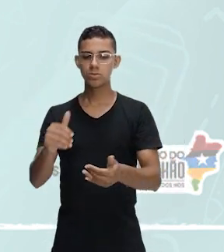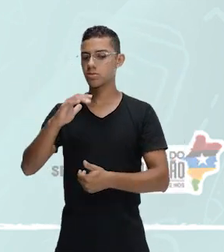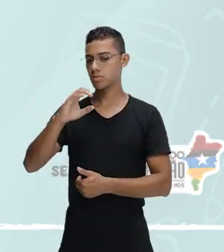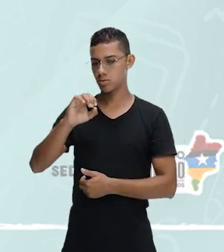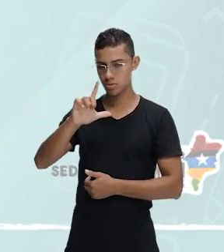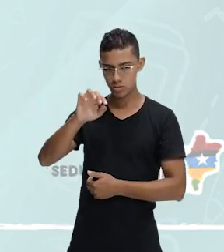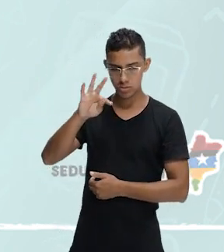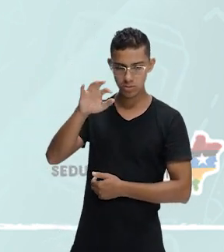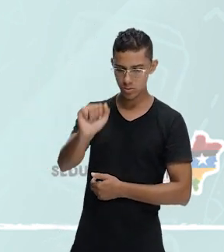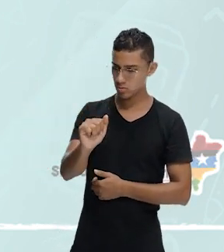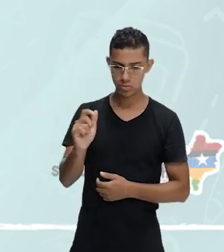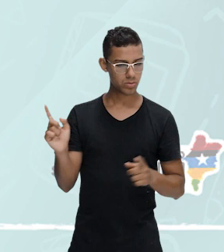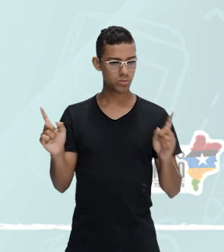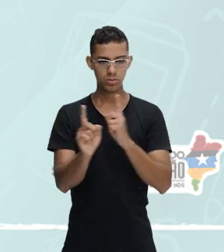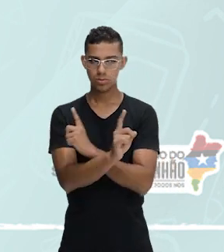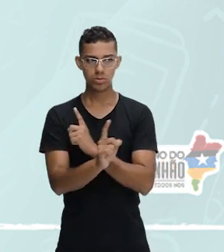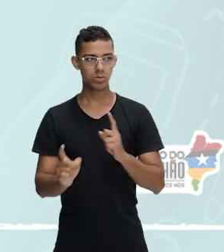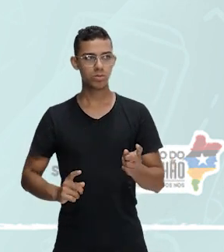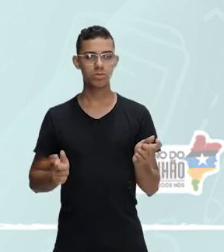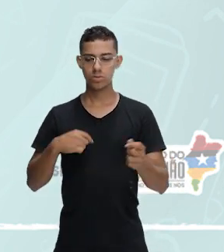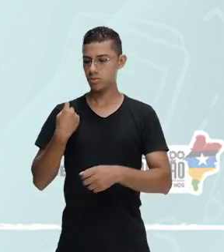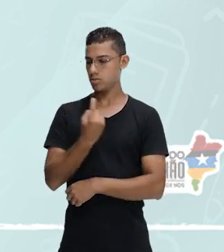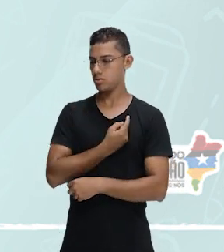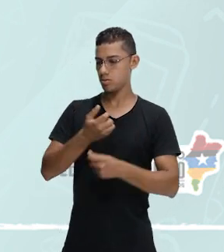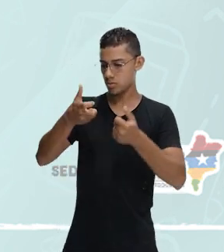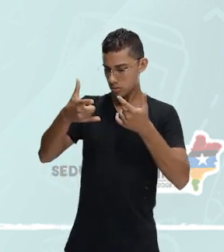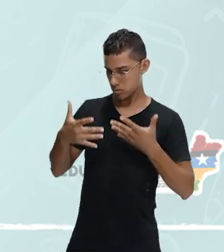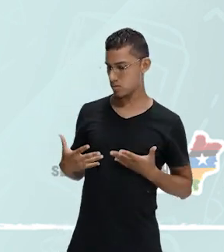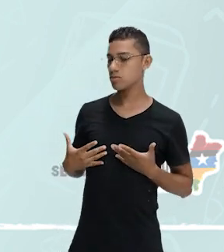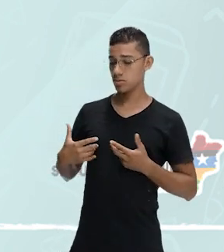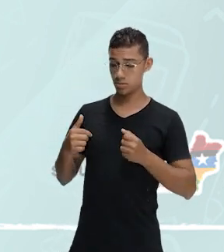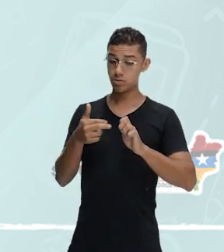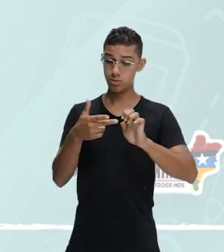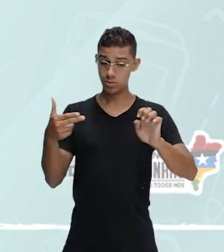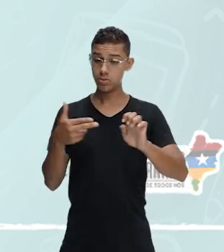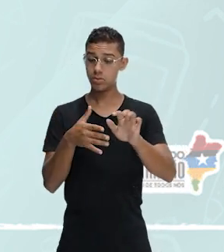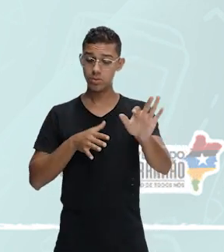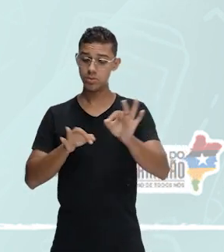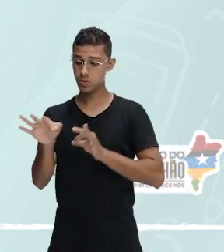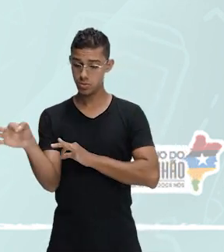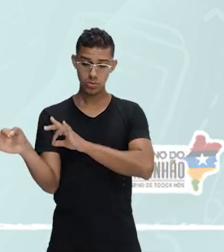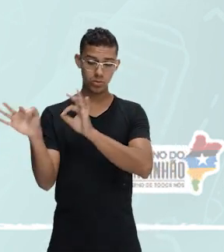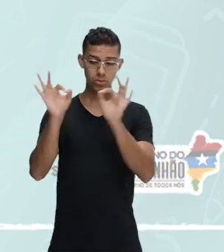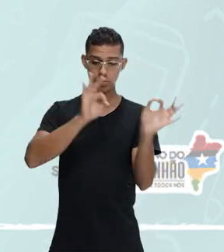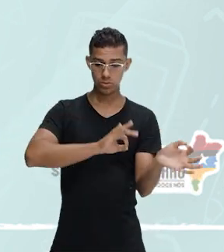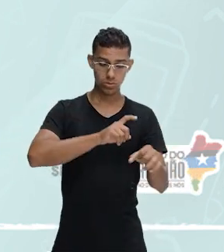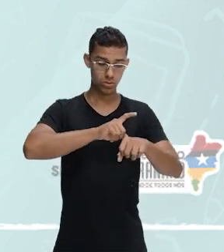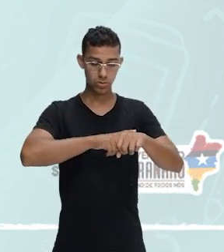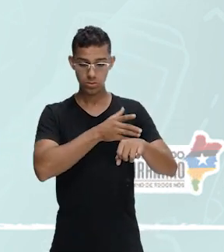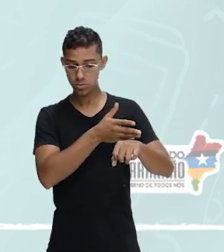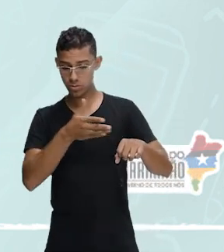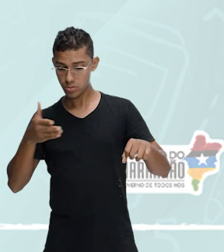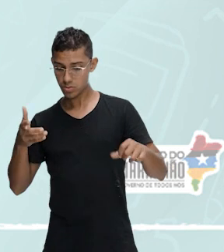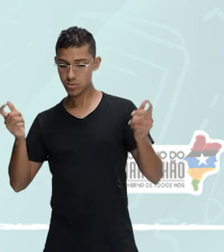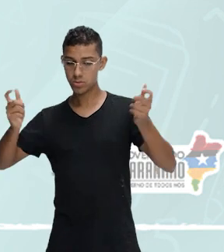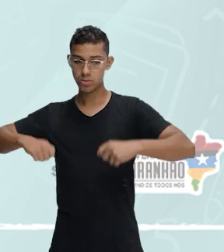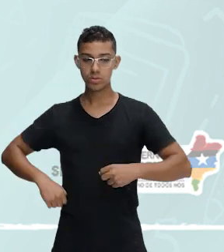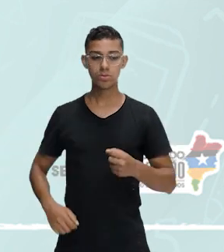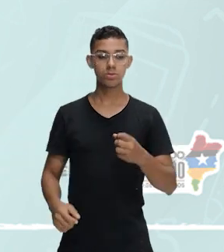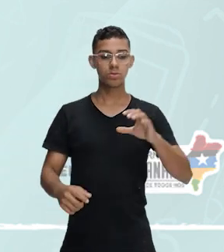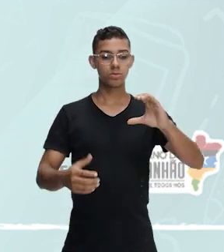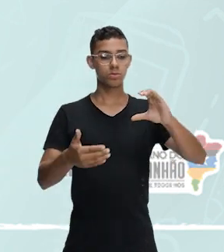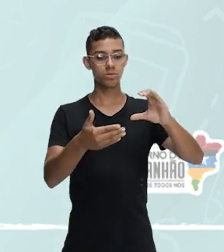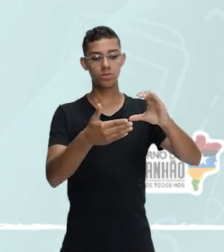coleta. Nós estamos falando aqui de elementos que vão preparar este momento. Portanto, nós temos elaboração